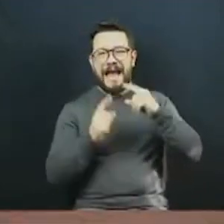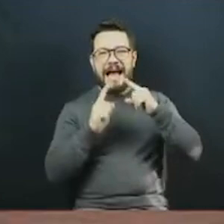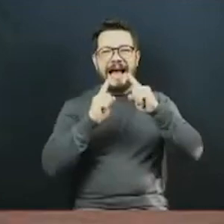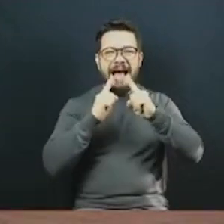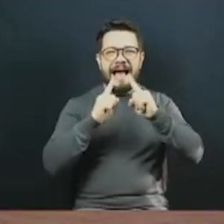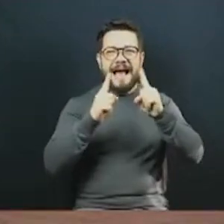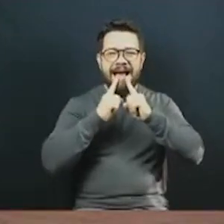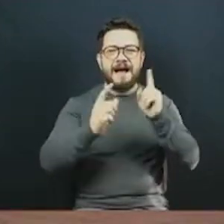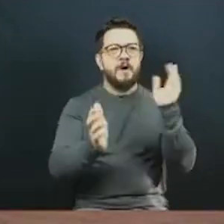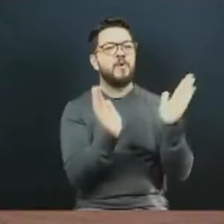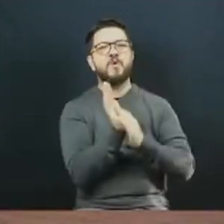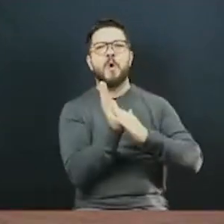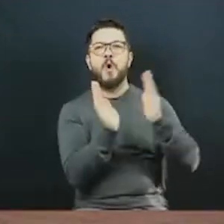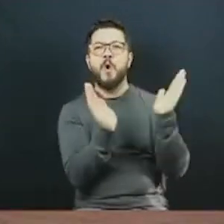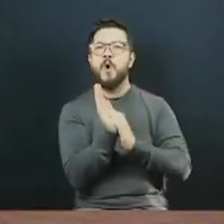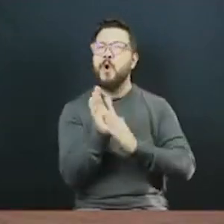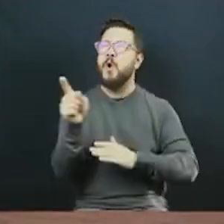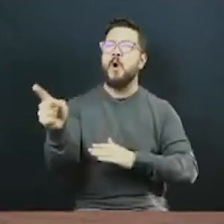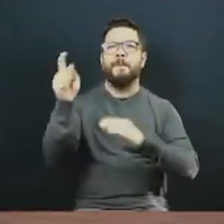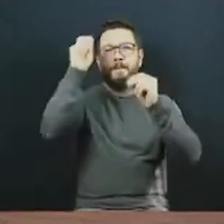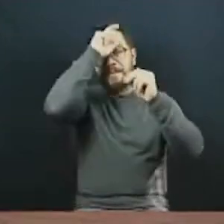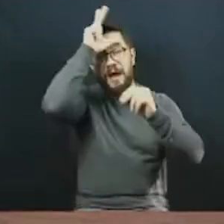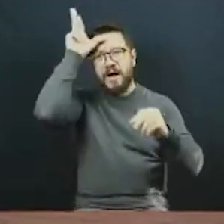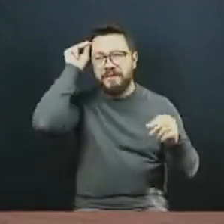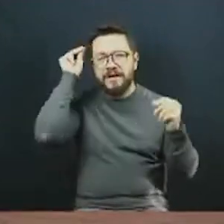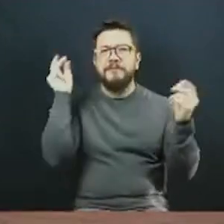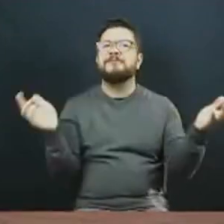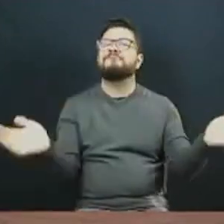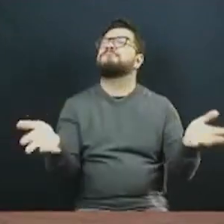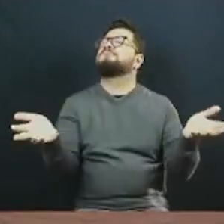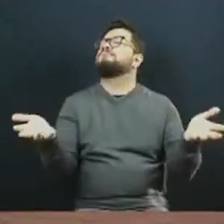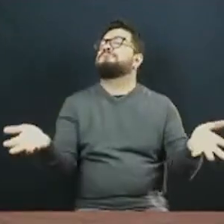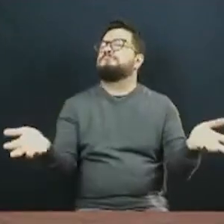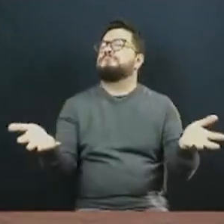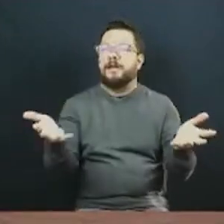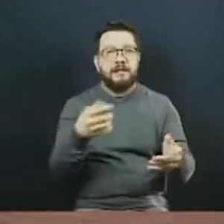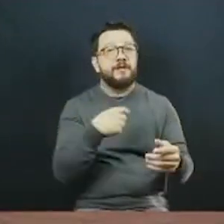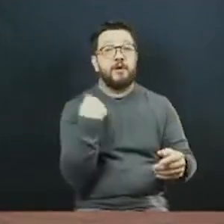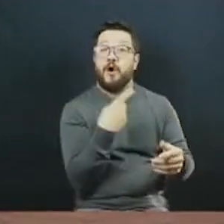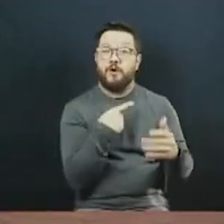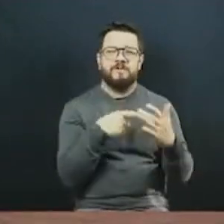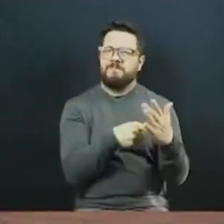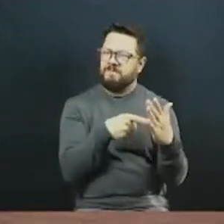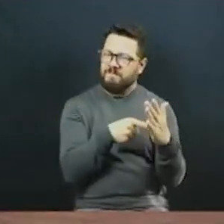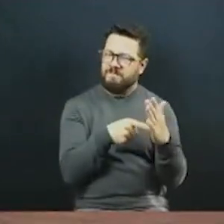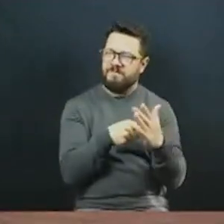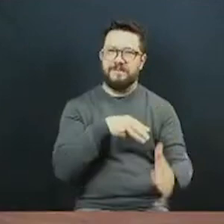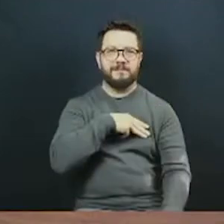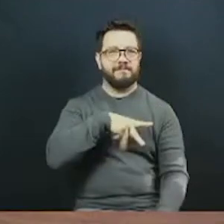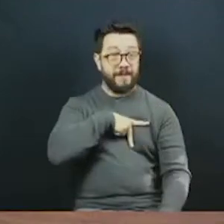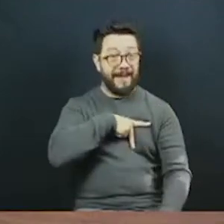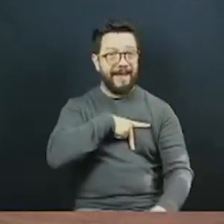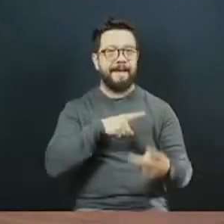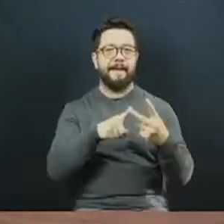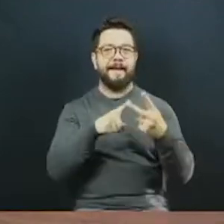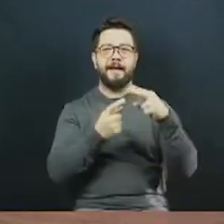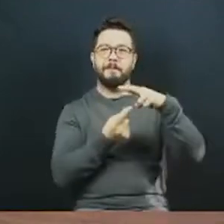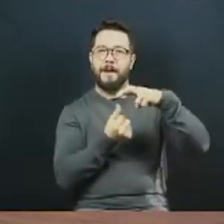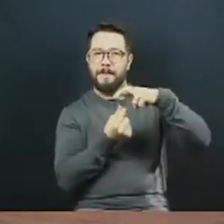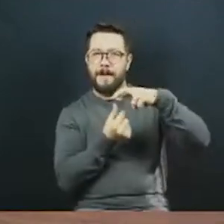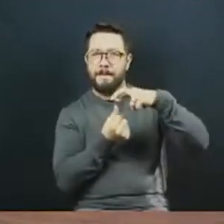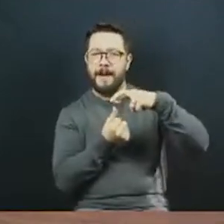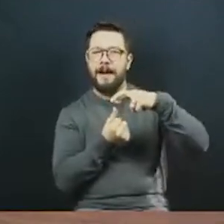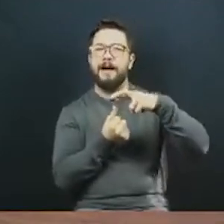a prefeitura. Já fizemos cobrança, já fizemos denúncia para o Ministério Público, para o Tribunal de Contas, o que resultou